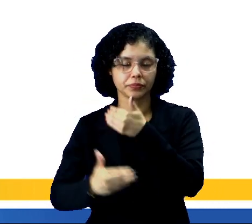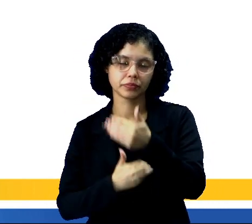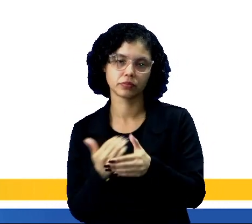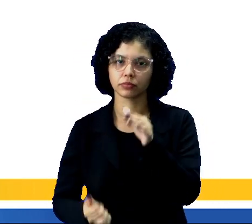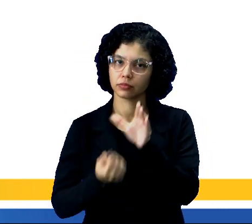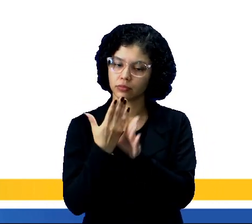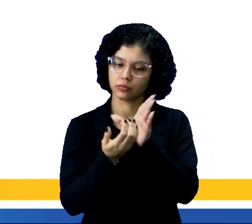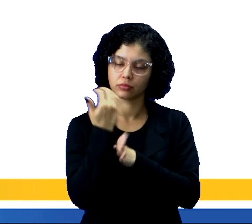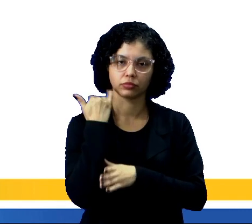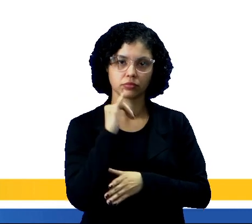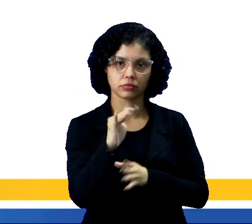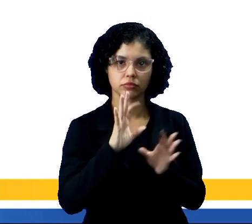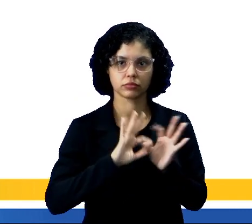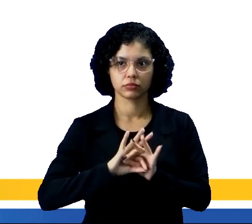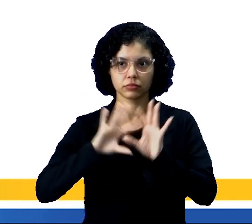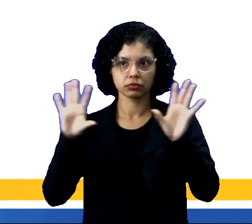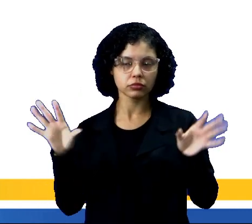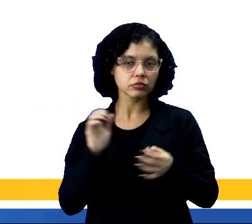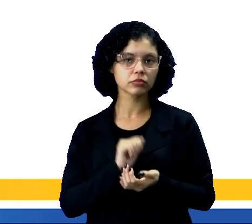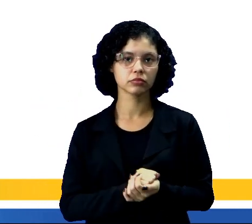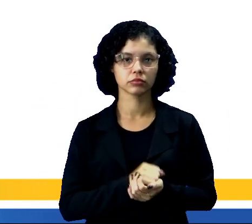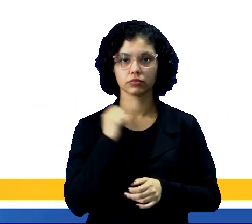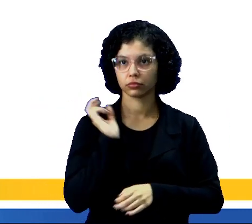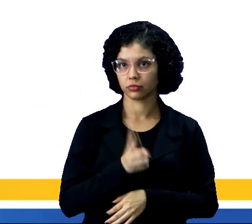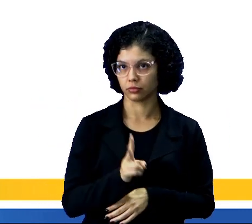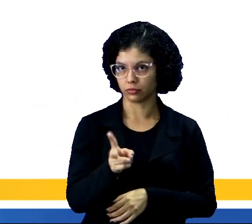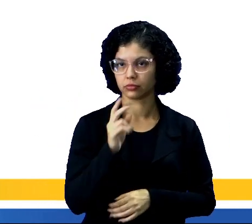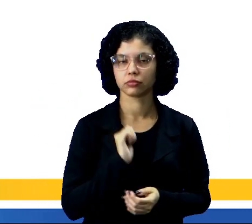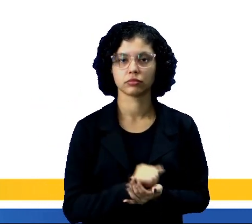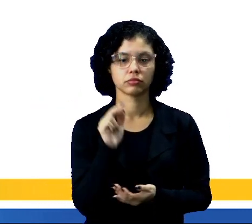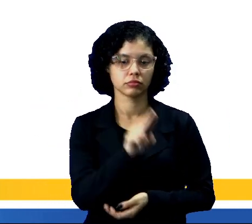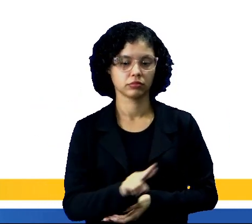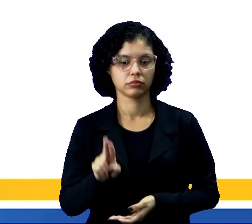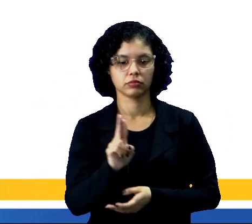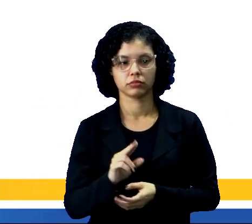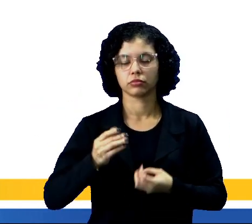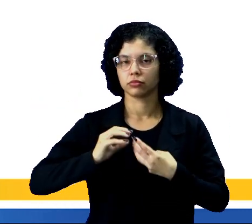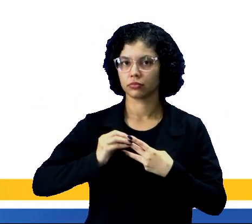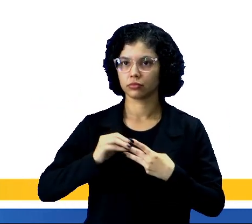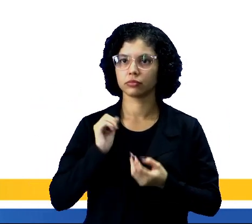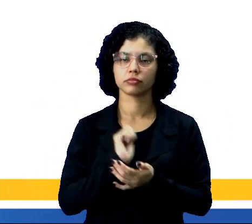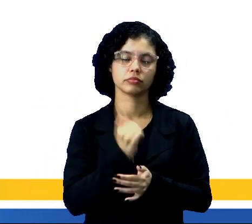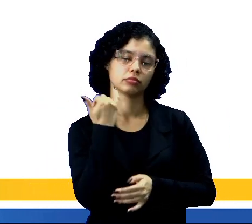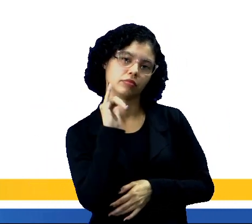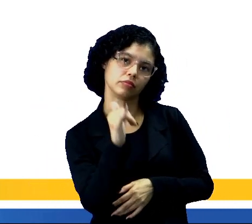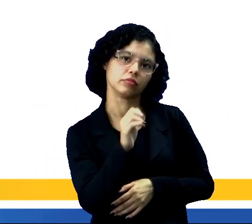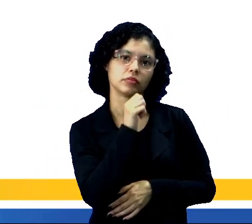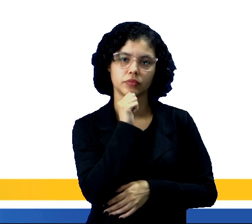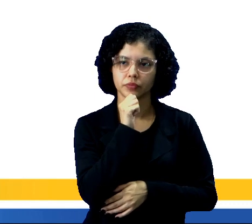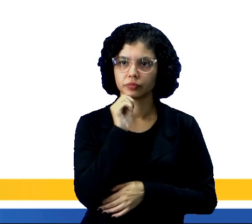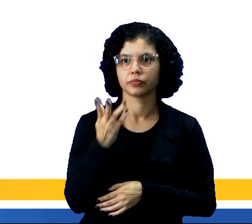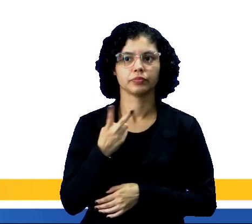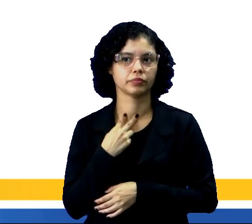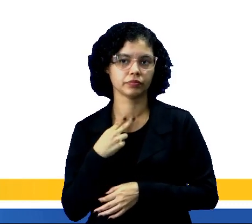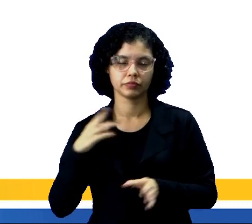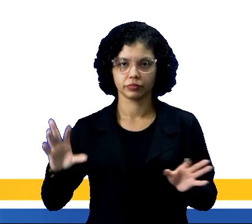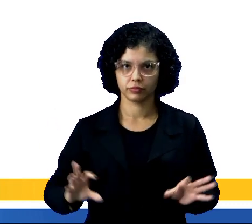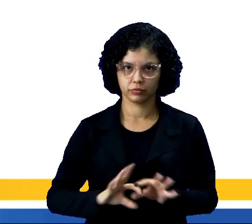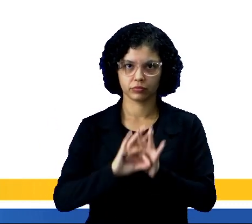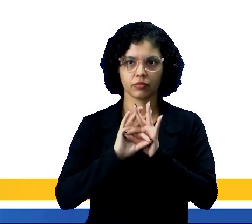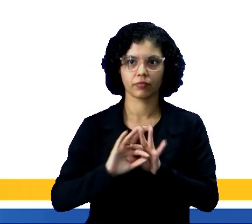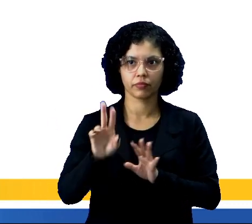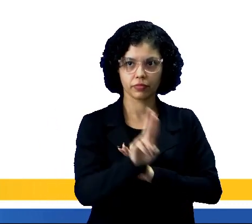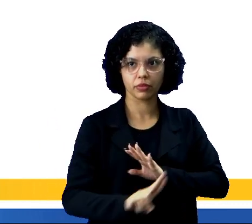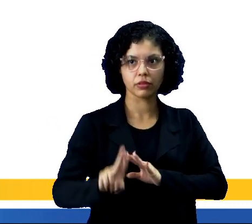a produção de energia livre, que vai ser constantemente utilizada pela célula. Sua energia não pode ser associada,